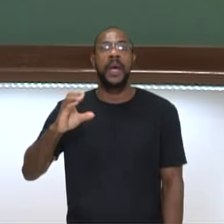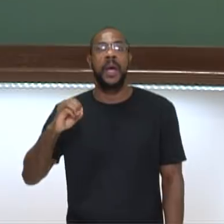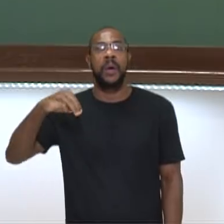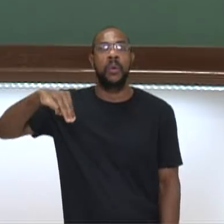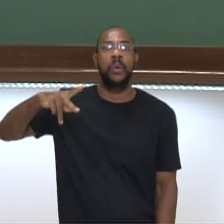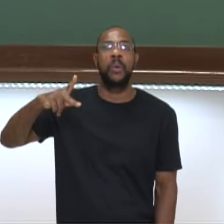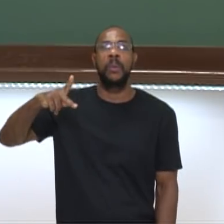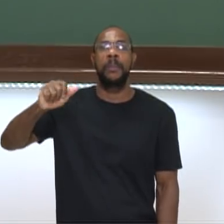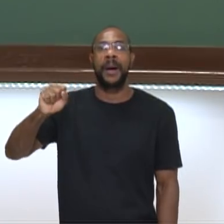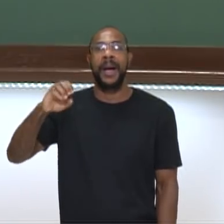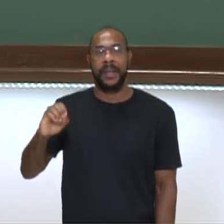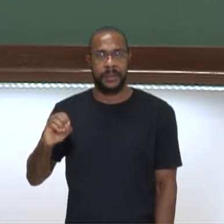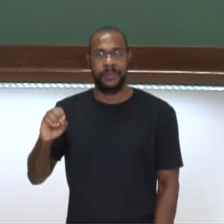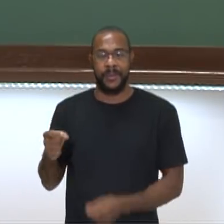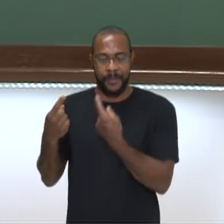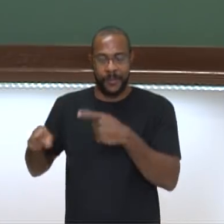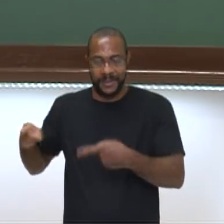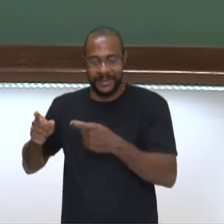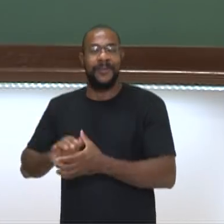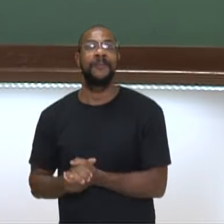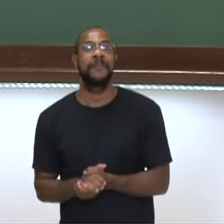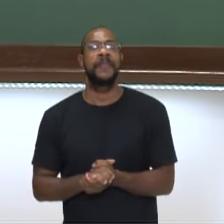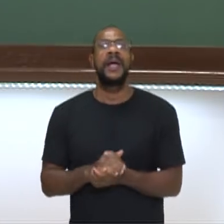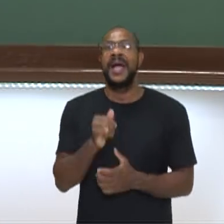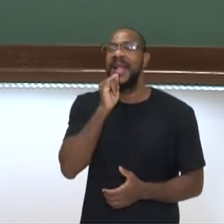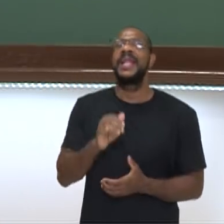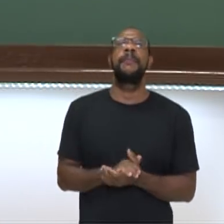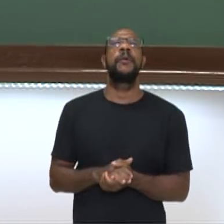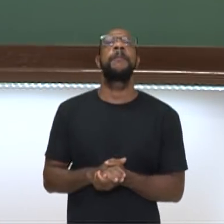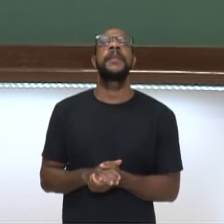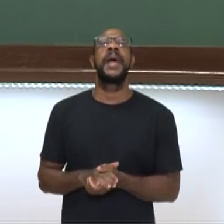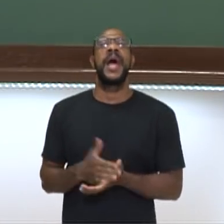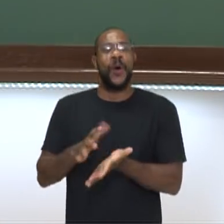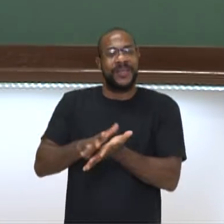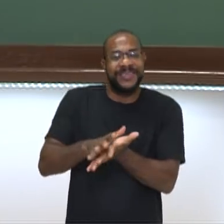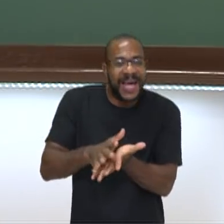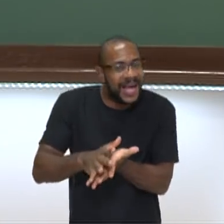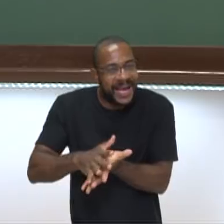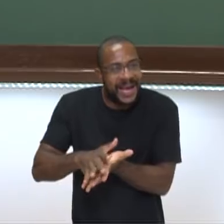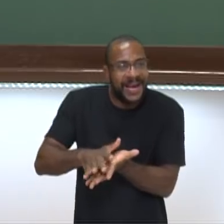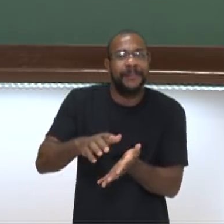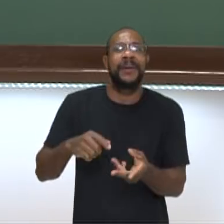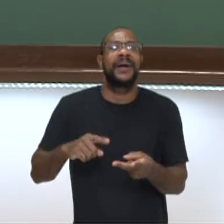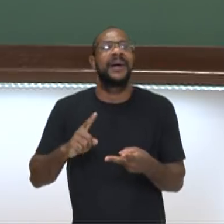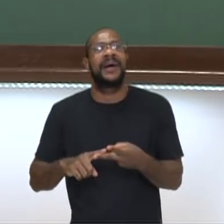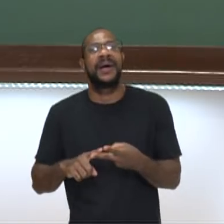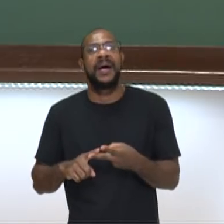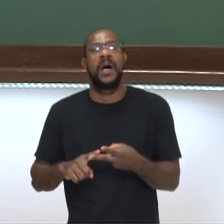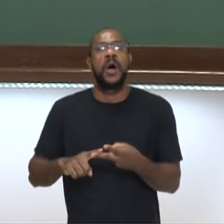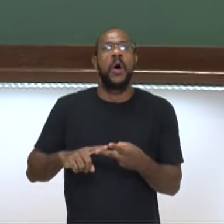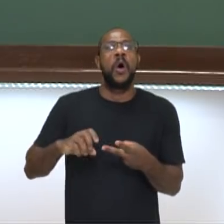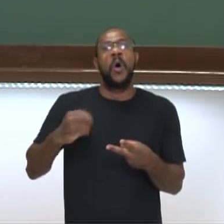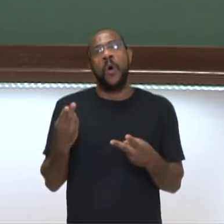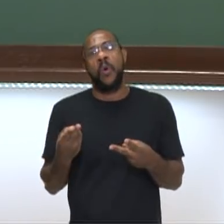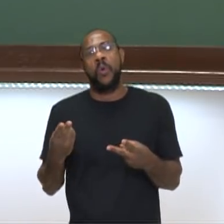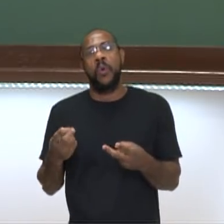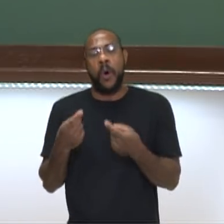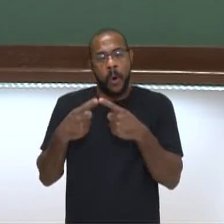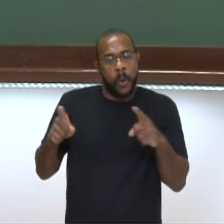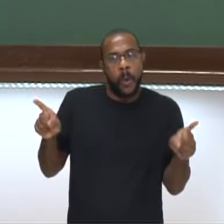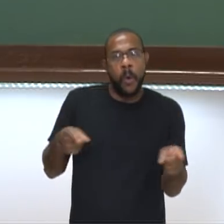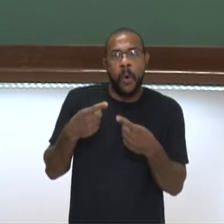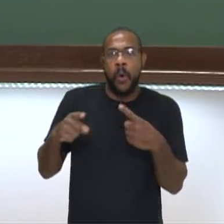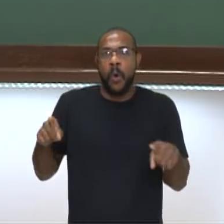músicas mais populares, por exemplo, o samba nosso, ou mesmo o pop rock, já utiliza